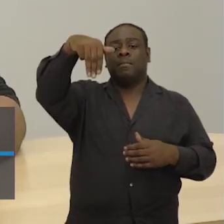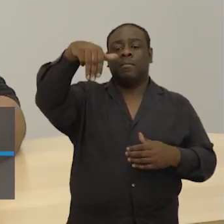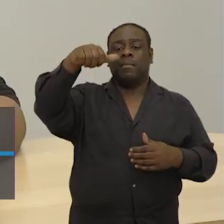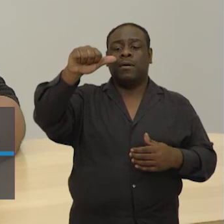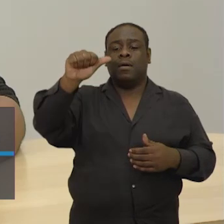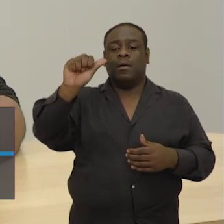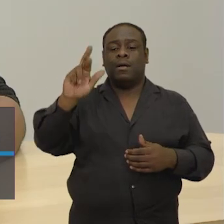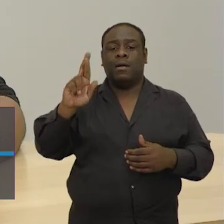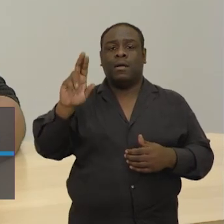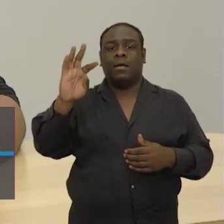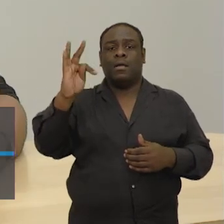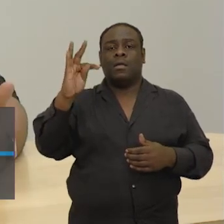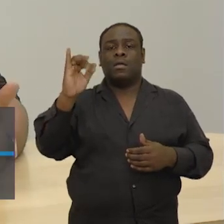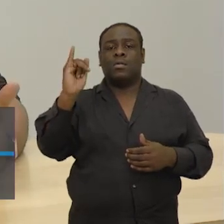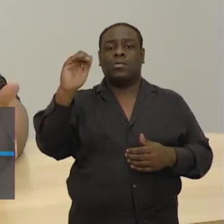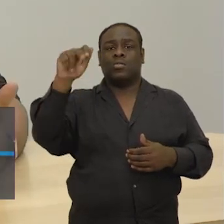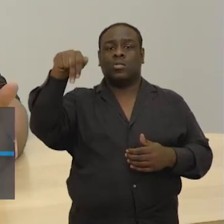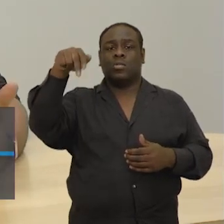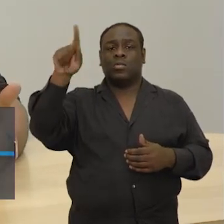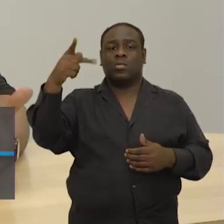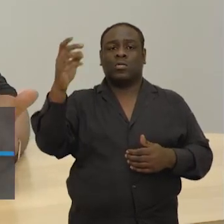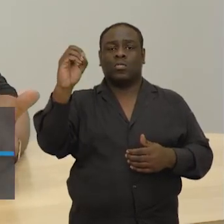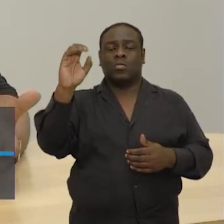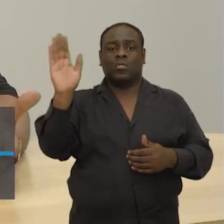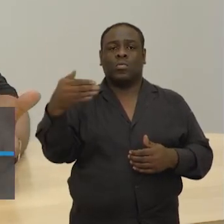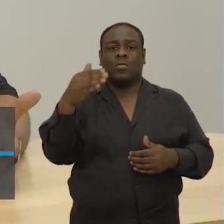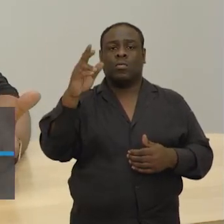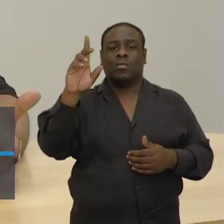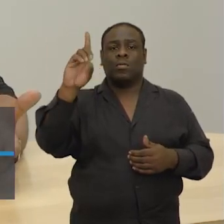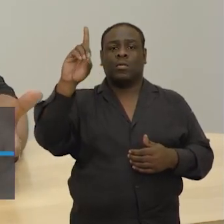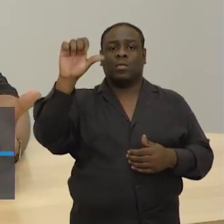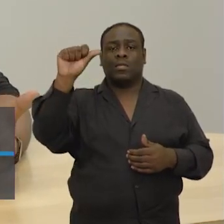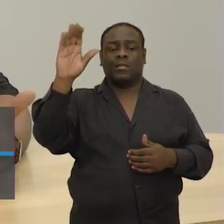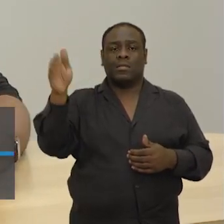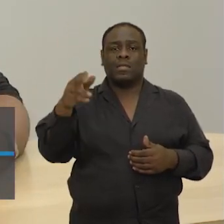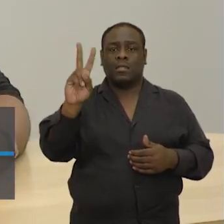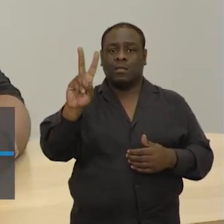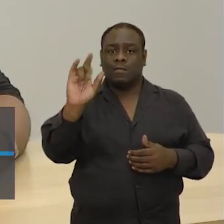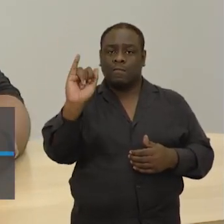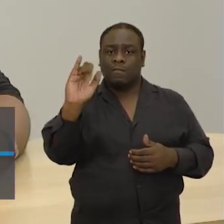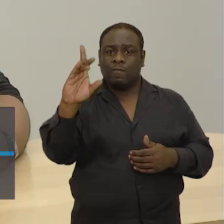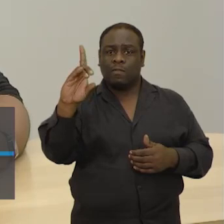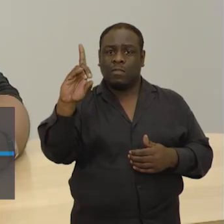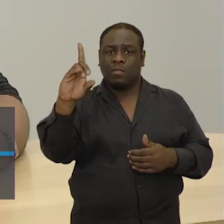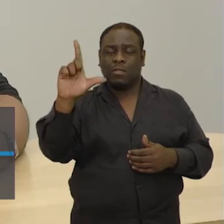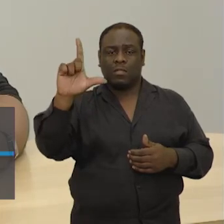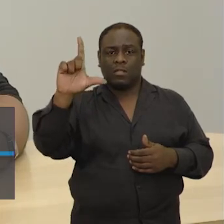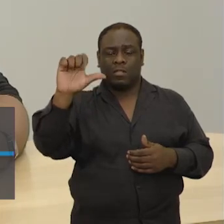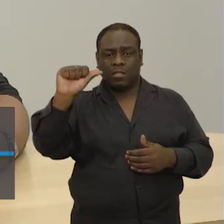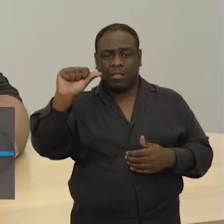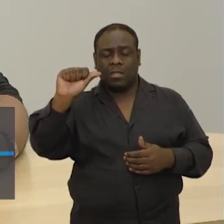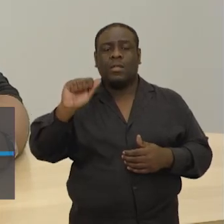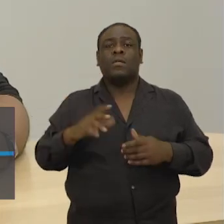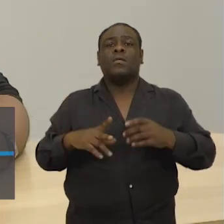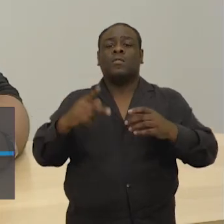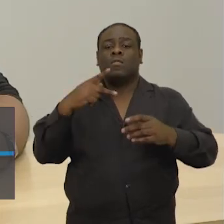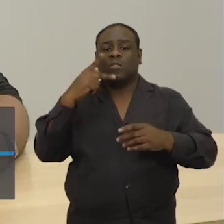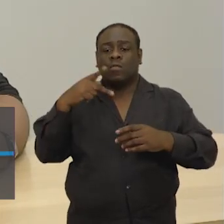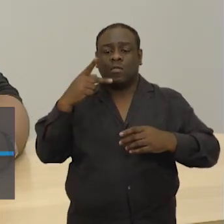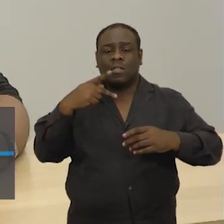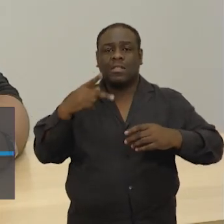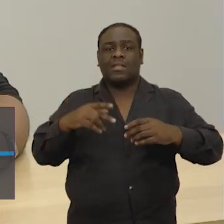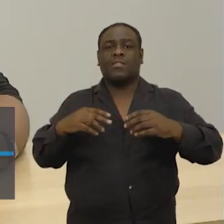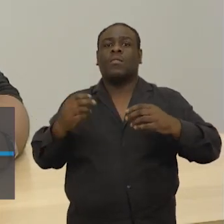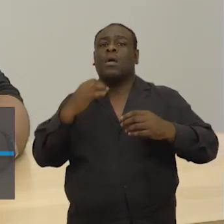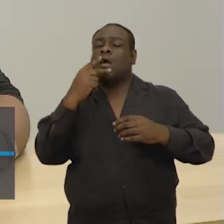pura, é isso mesmo. Aí se a gente for pegar os artistas brasileiros, né, com voz aveludada, aí a gente vai falar muita coisa aqui. Bom, o reloginho já ficou doido